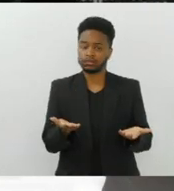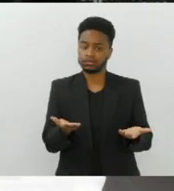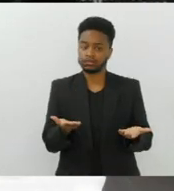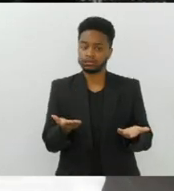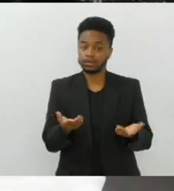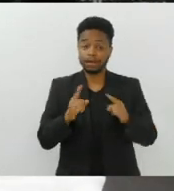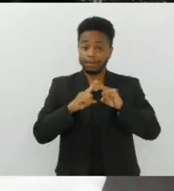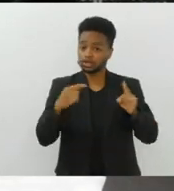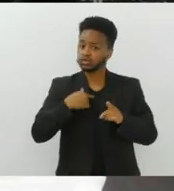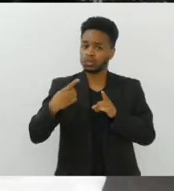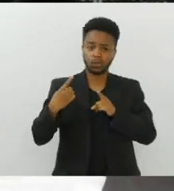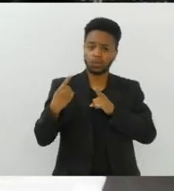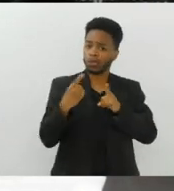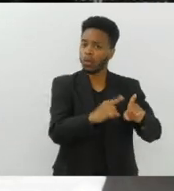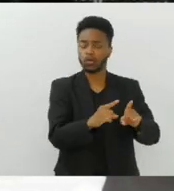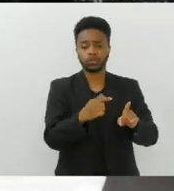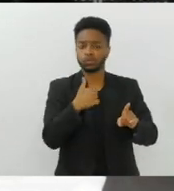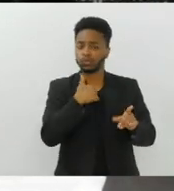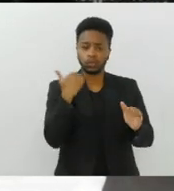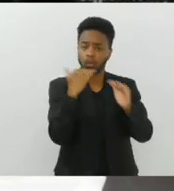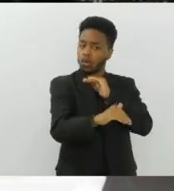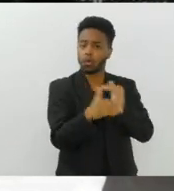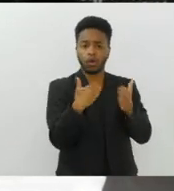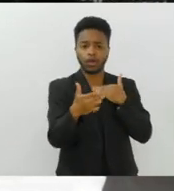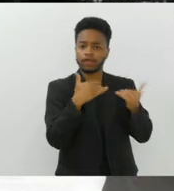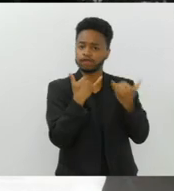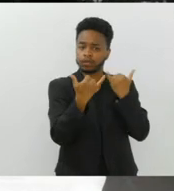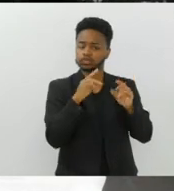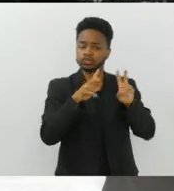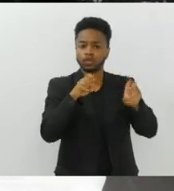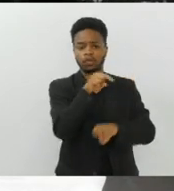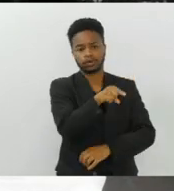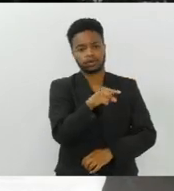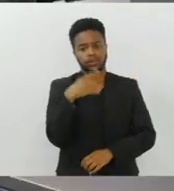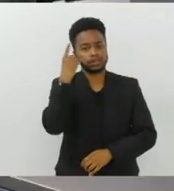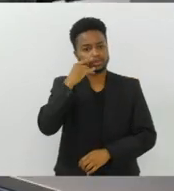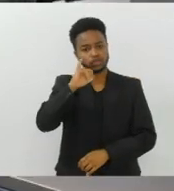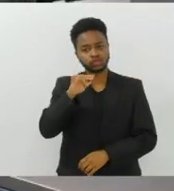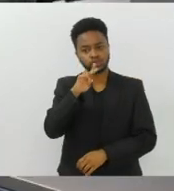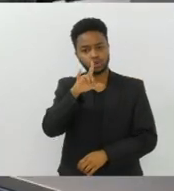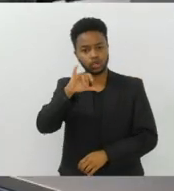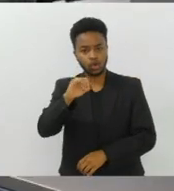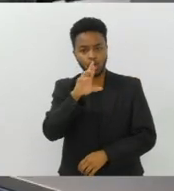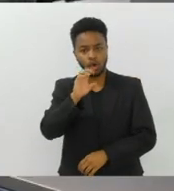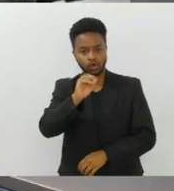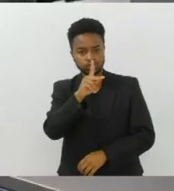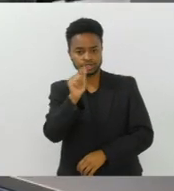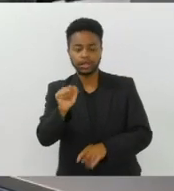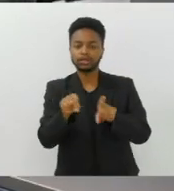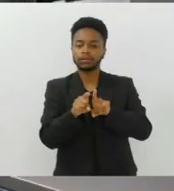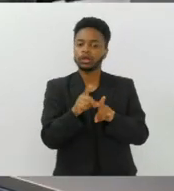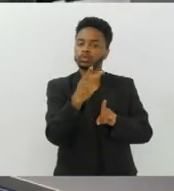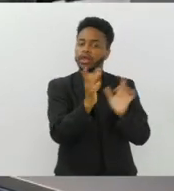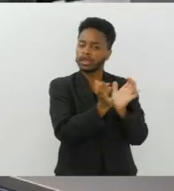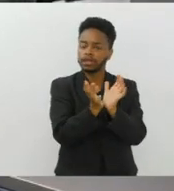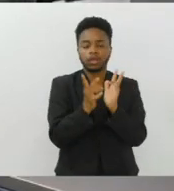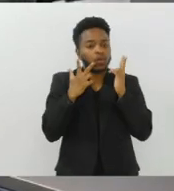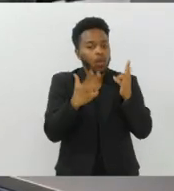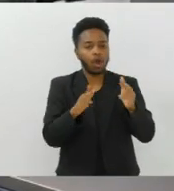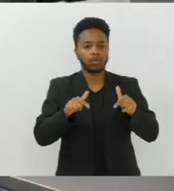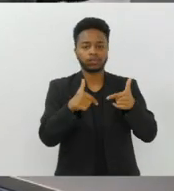eu repudio qualquer tipo de informação a respeito sobre isso, deputado Júlio Rocha. E a sua equipe também fez a mesma